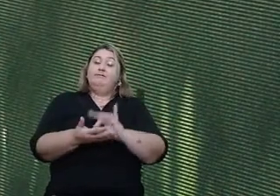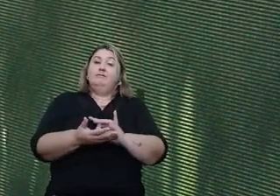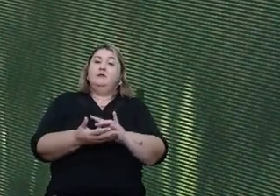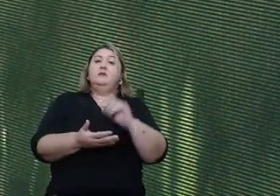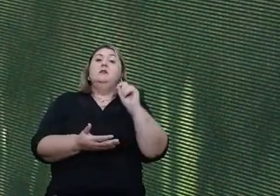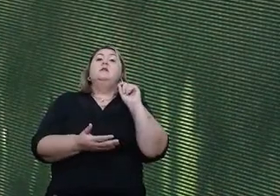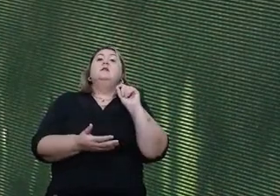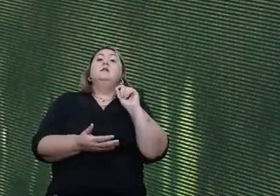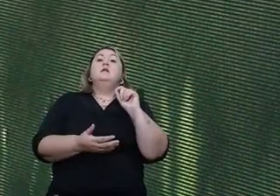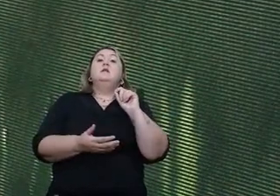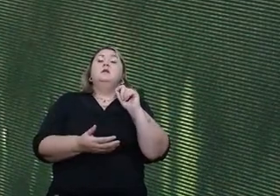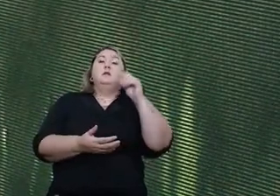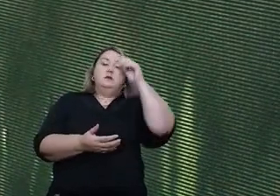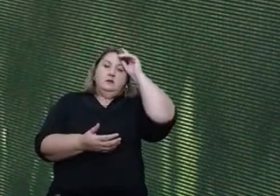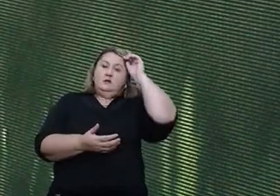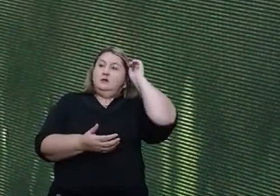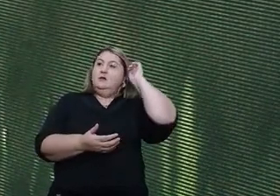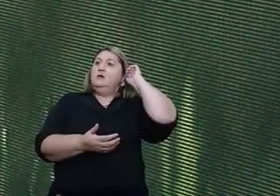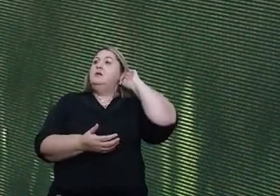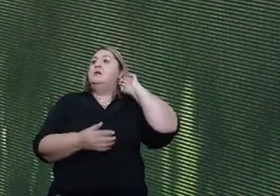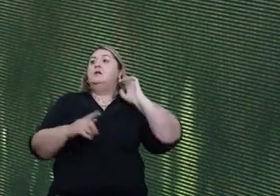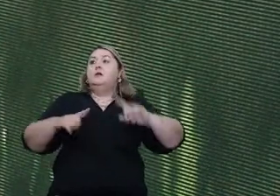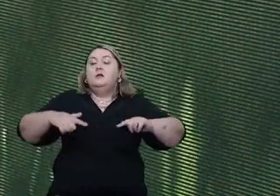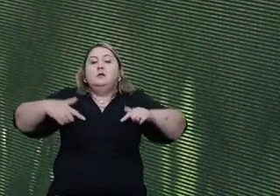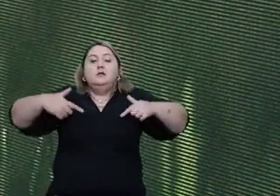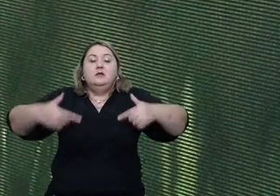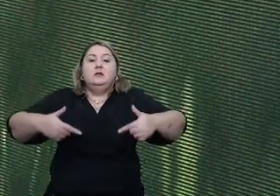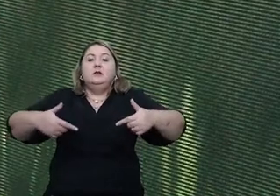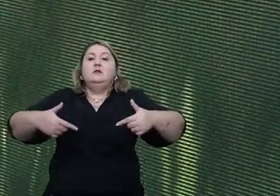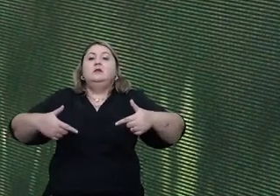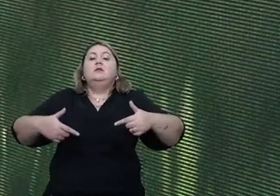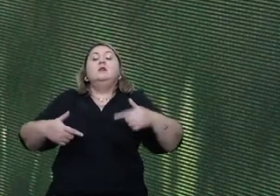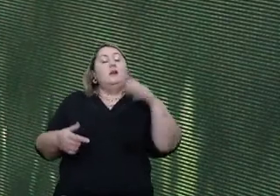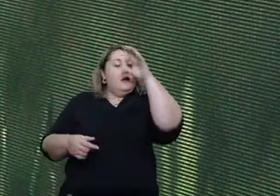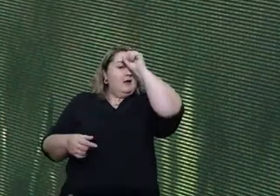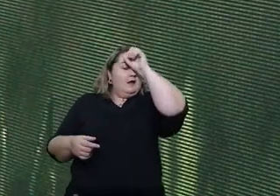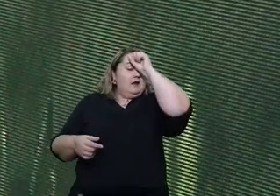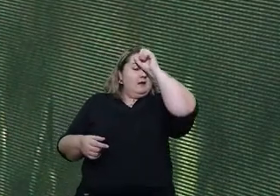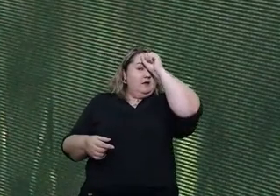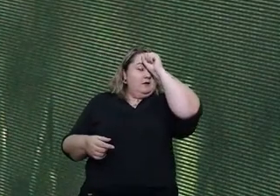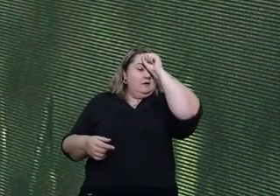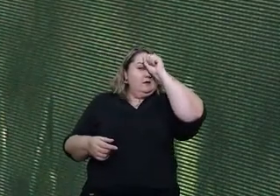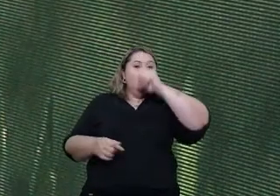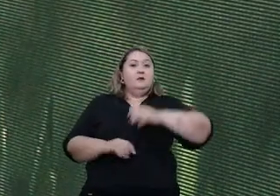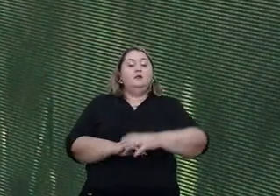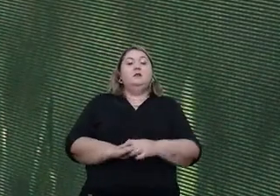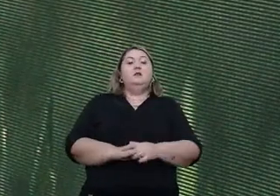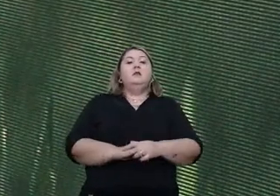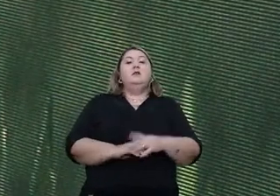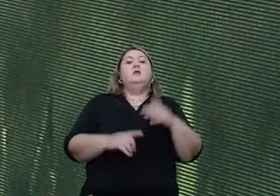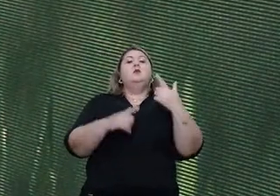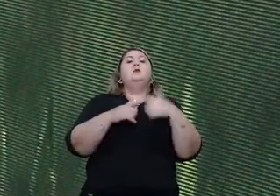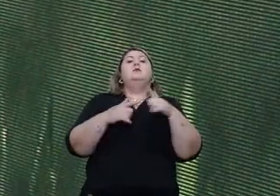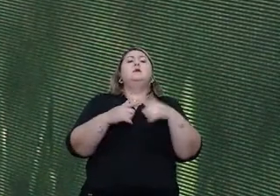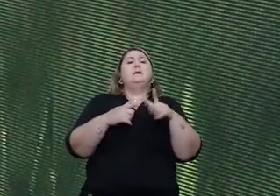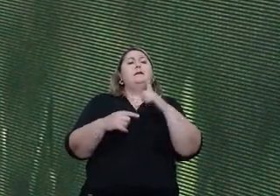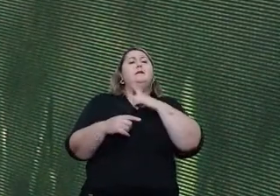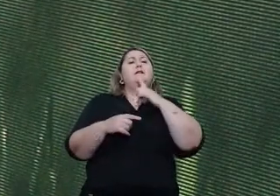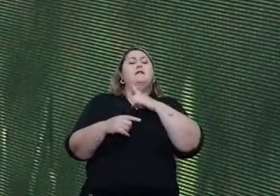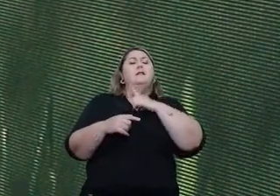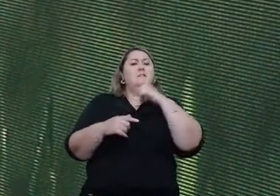Em contrapartida, é o que nos deixa mais forte, essa resiliência. São nesses momentos, obstáculos